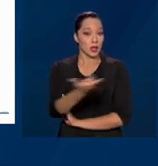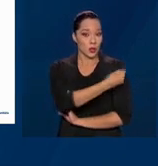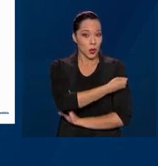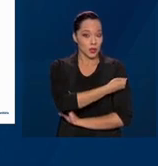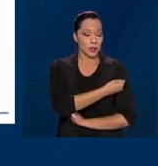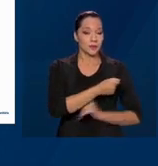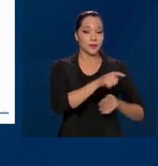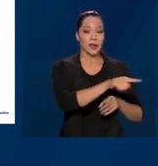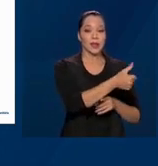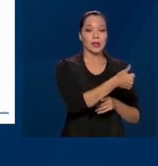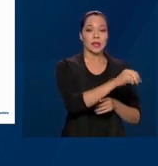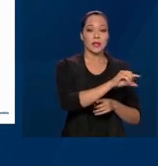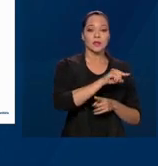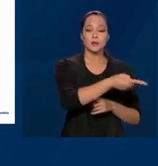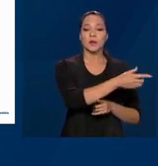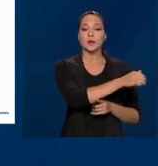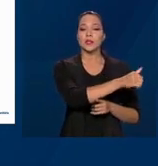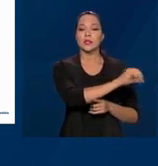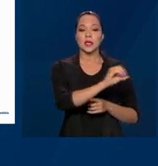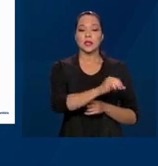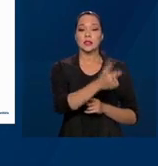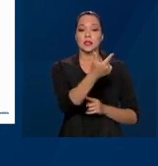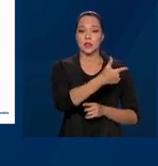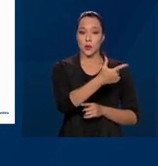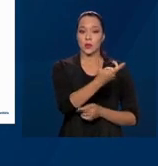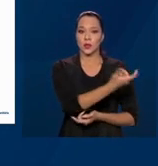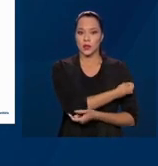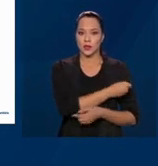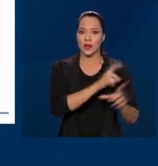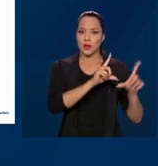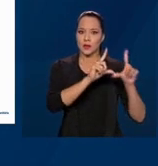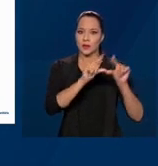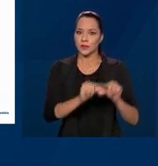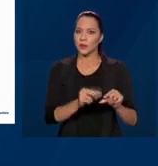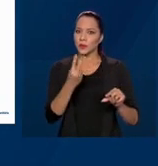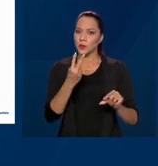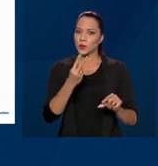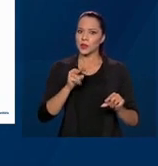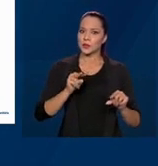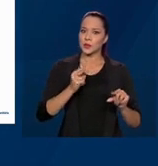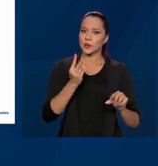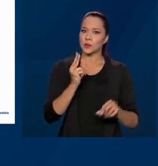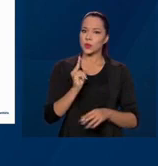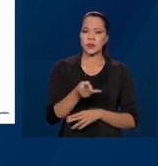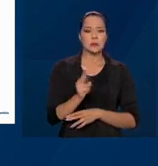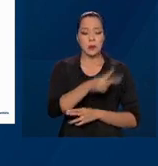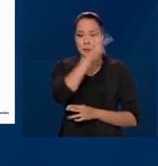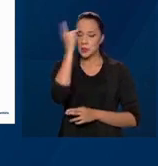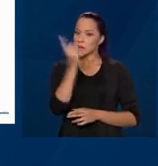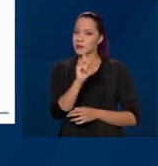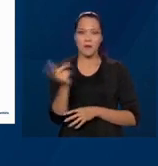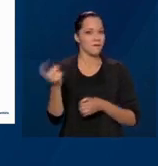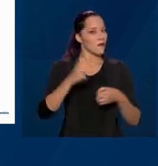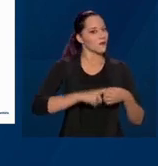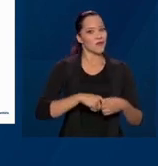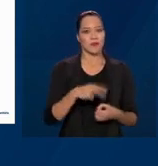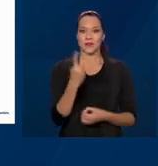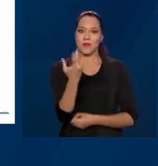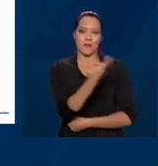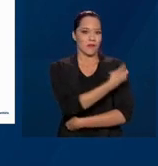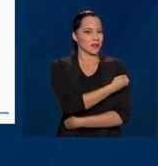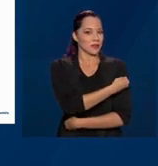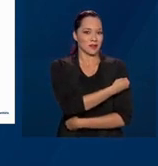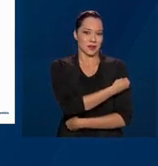10.100 receberam a segunda dose. Então, significa que a gente teve uma redução aí de quase 2.000 pessoas que não voltaram para tomar a segunda dose.